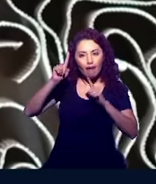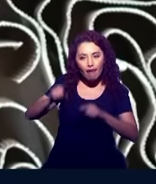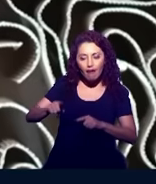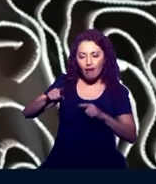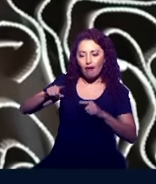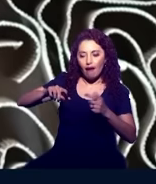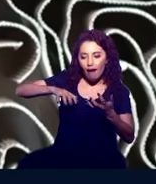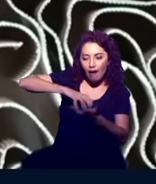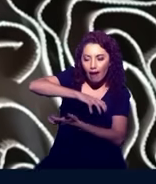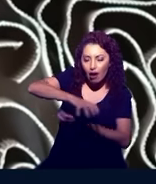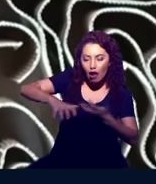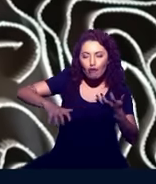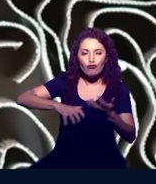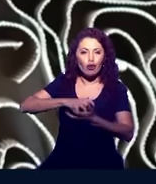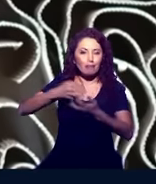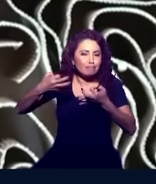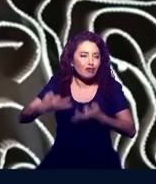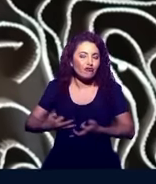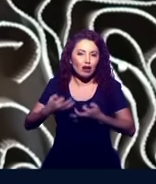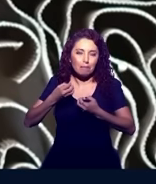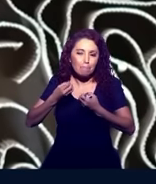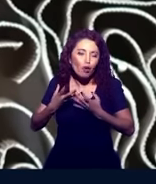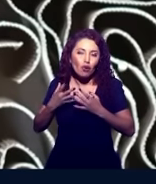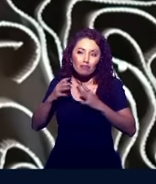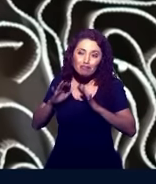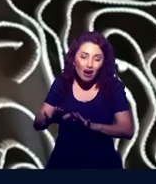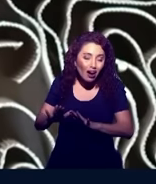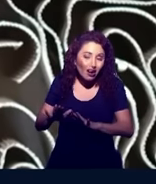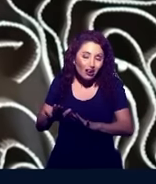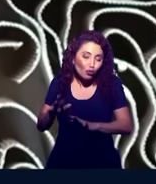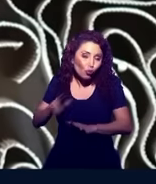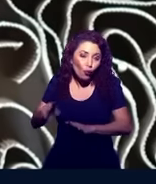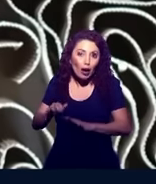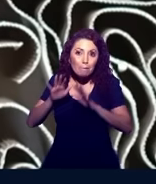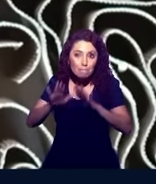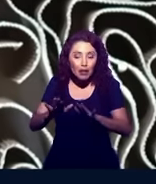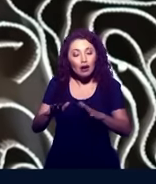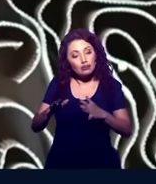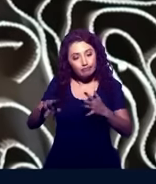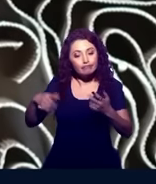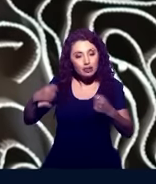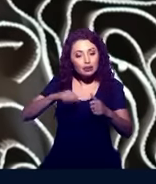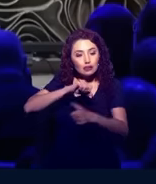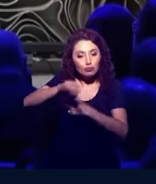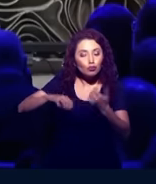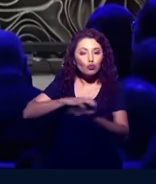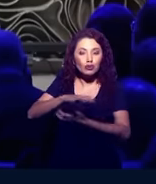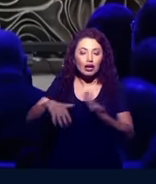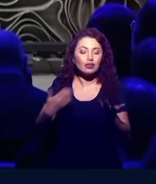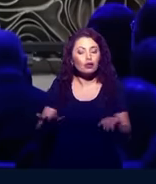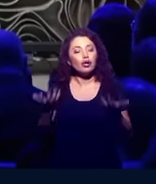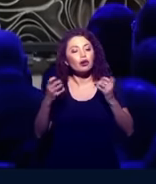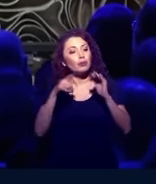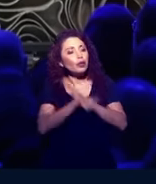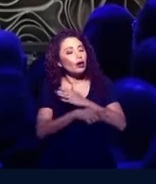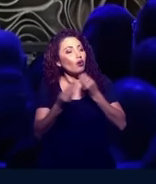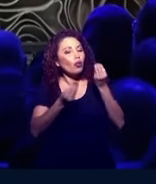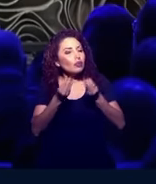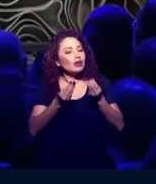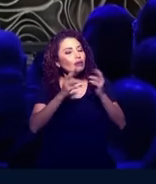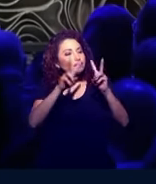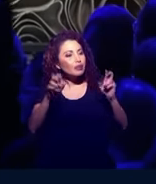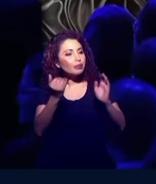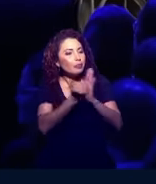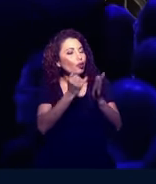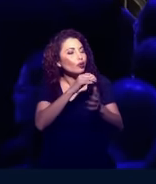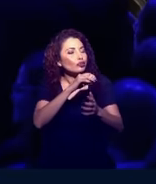melhora bastante em relação a que a gente tem hoje é isso mesmo Como é que tá a conversa PR aprovação da reforma tributária Mansueto o sistema